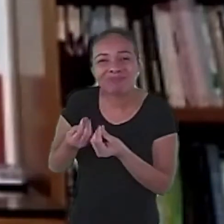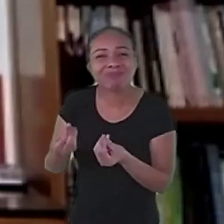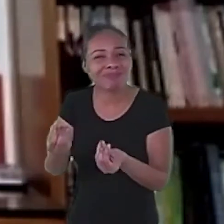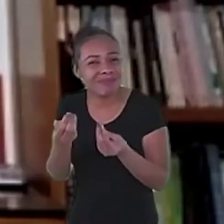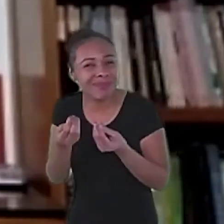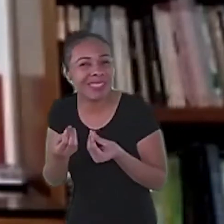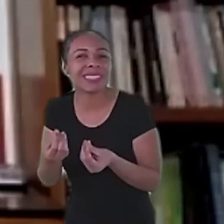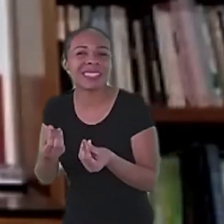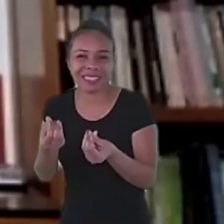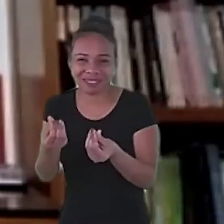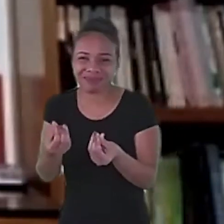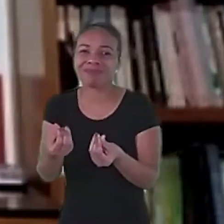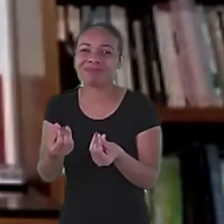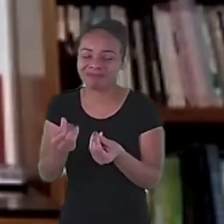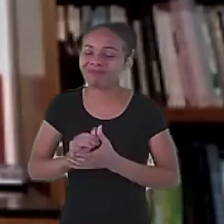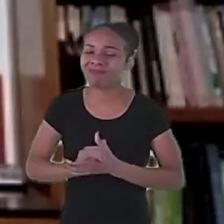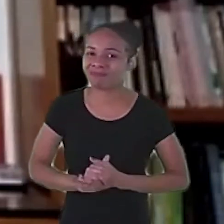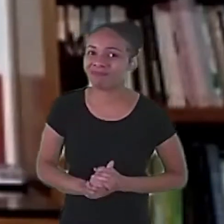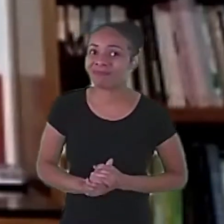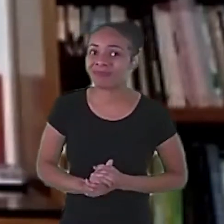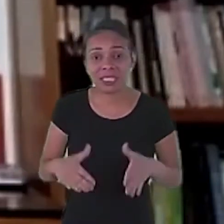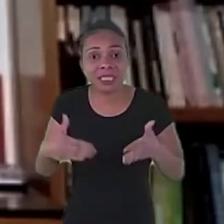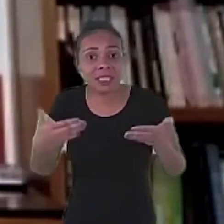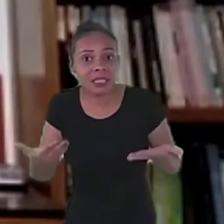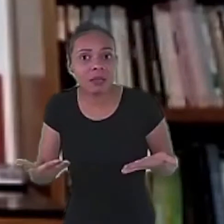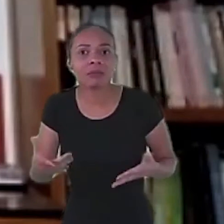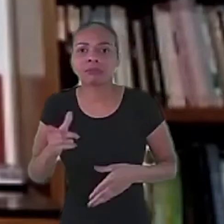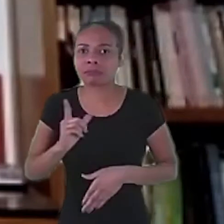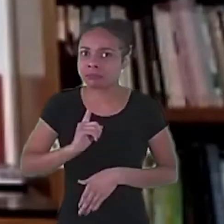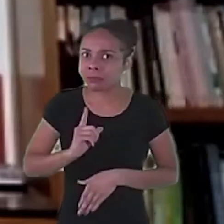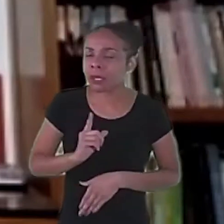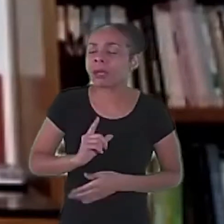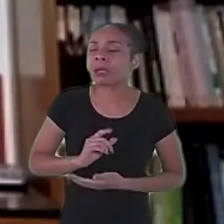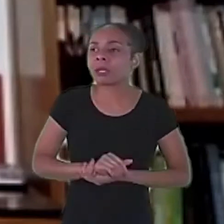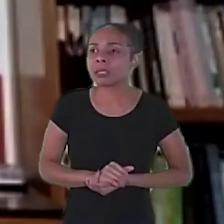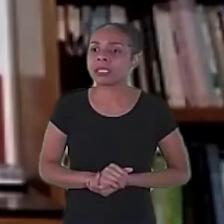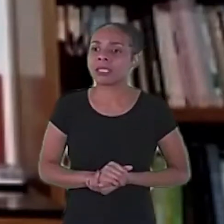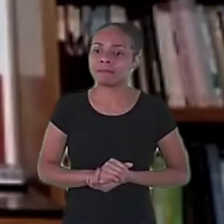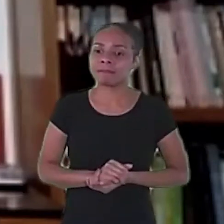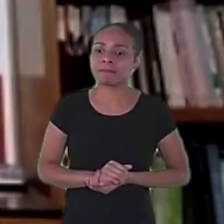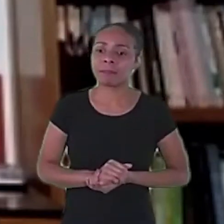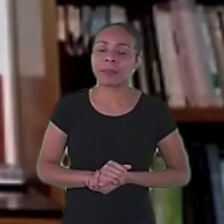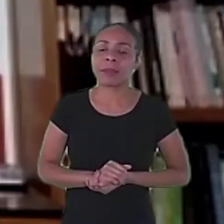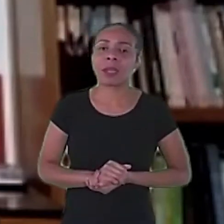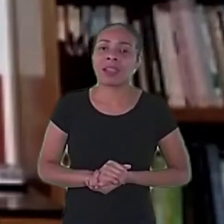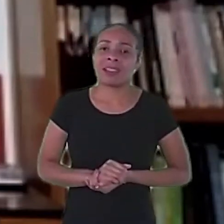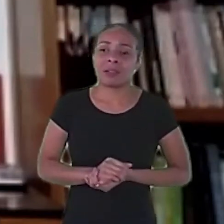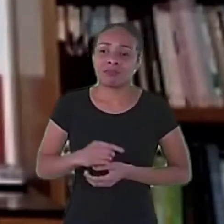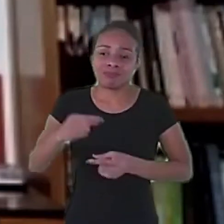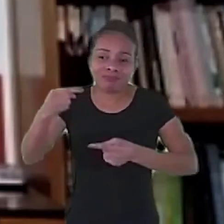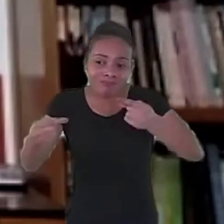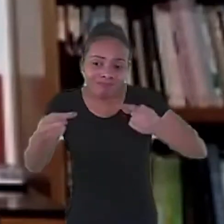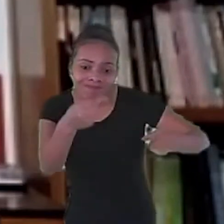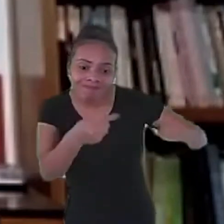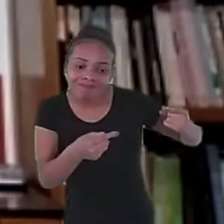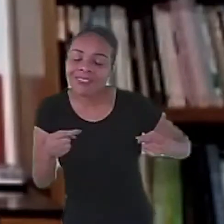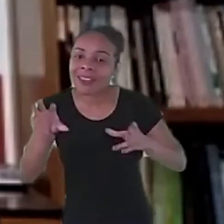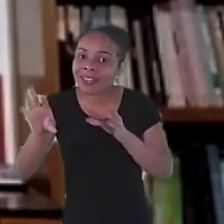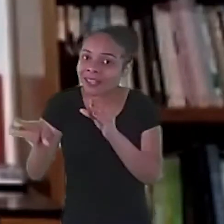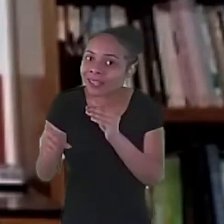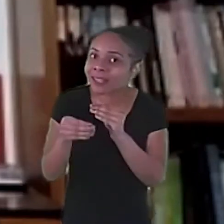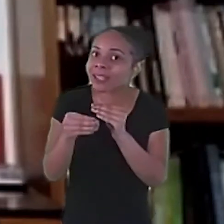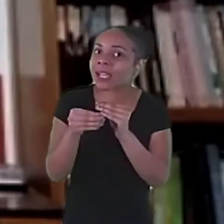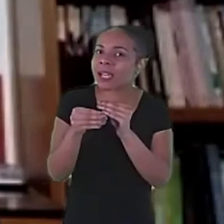ser correlacionada e alimentar um debate que não seja um debate como aquele